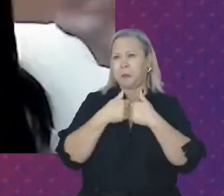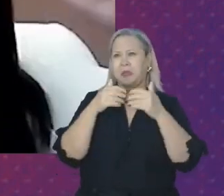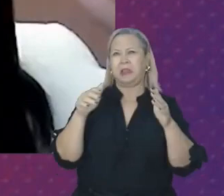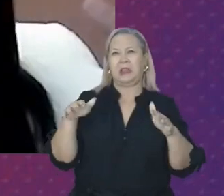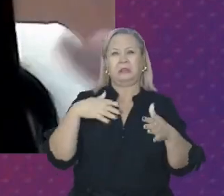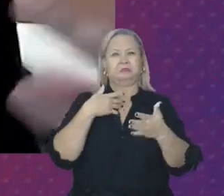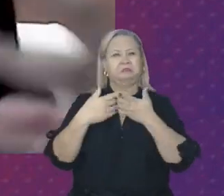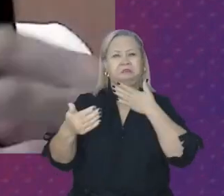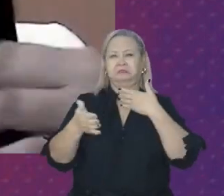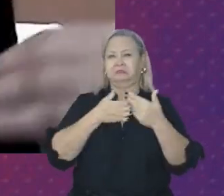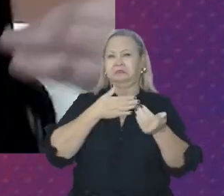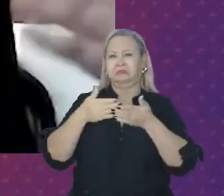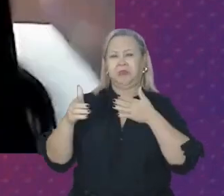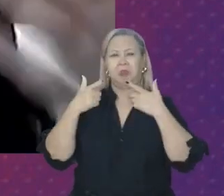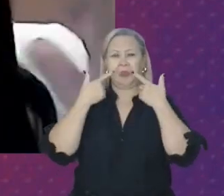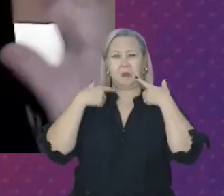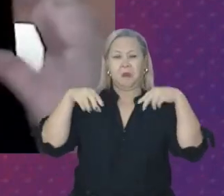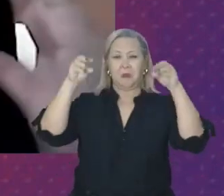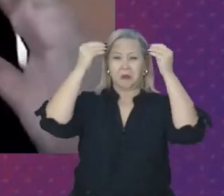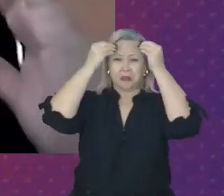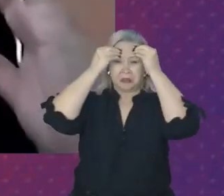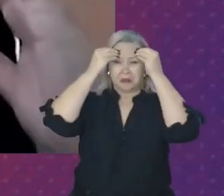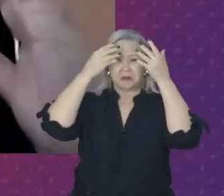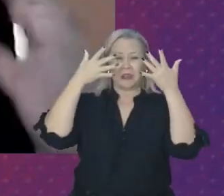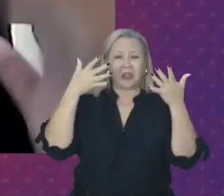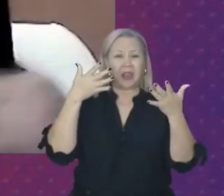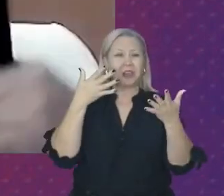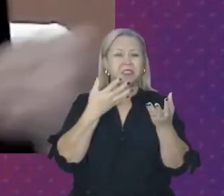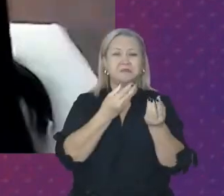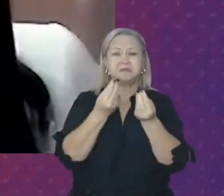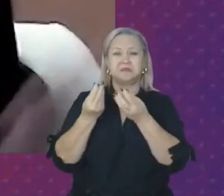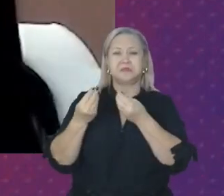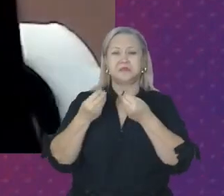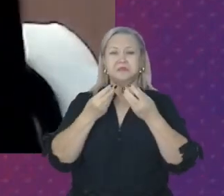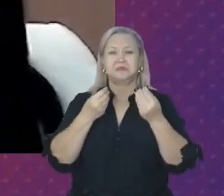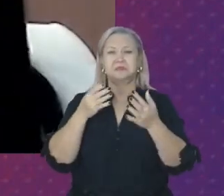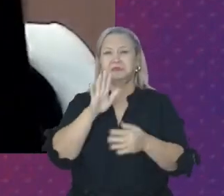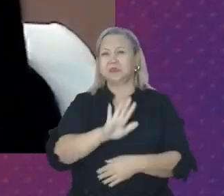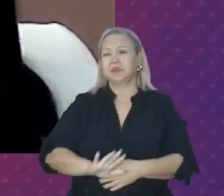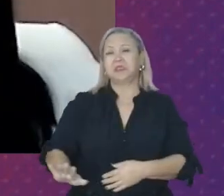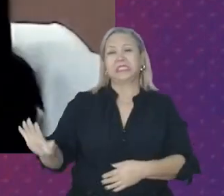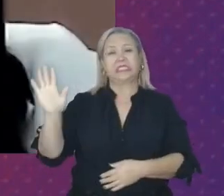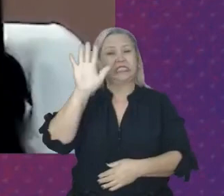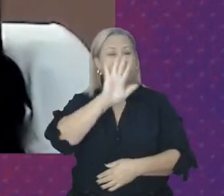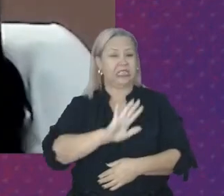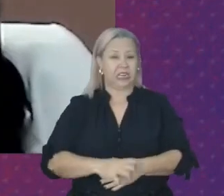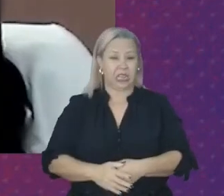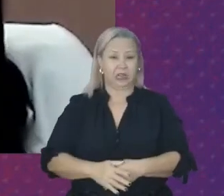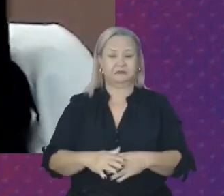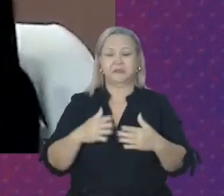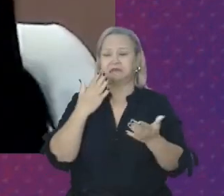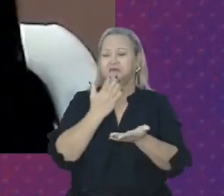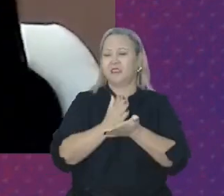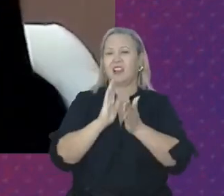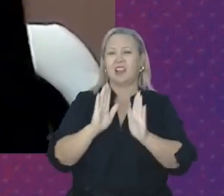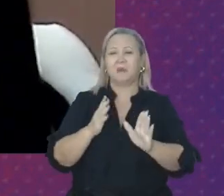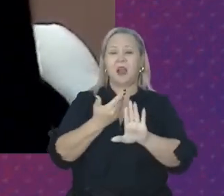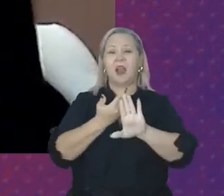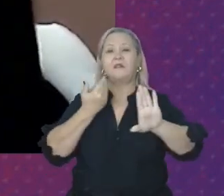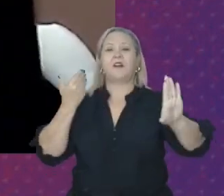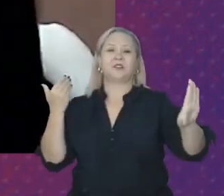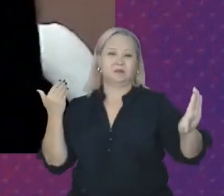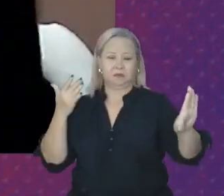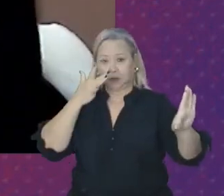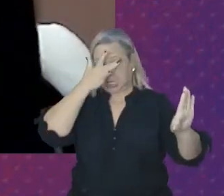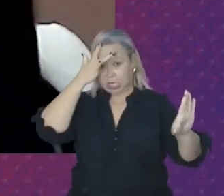aberta, com essa linguagem, enfim, muito genérica, você vai terminar afastando